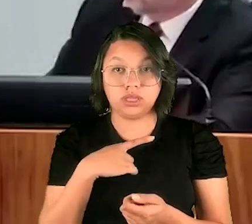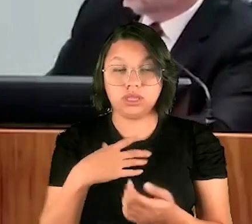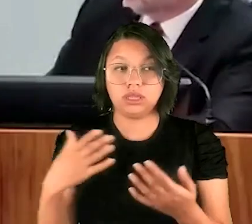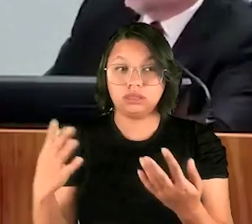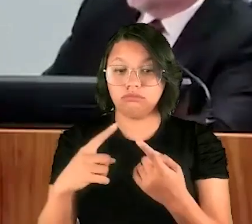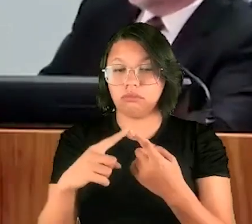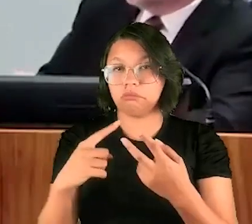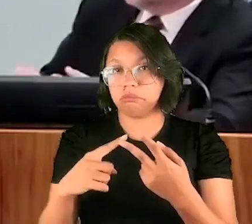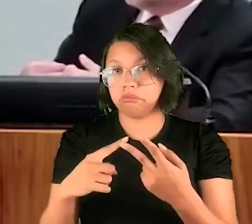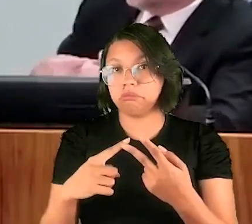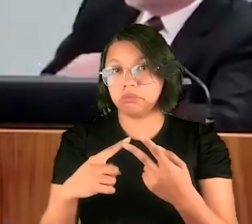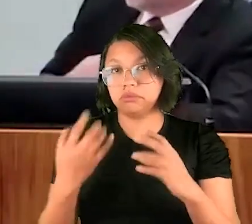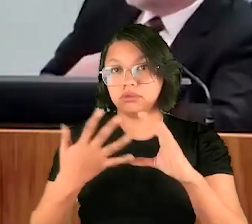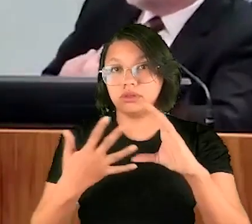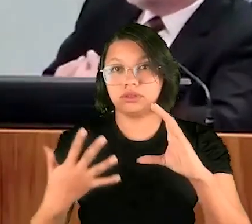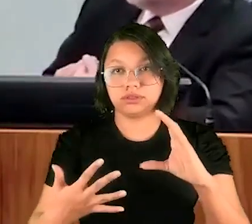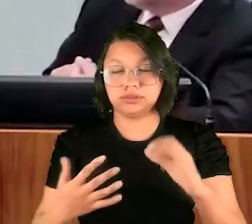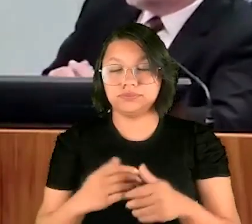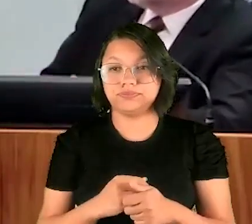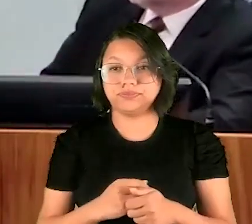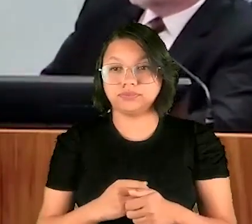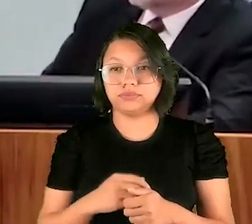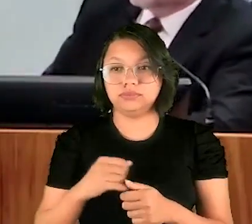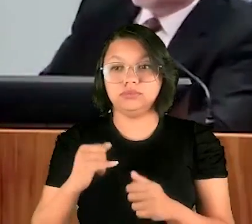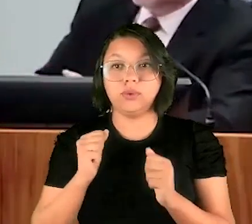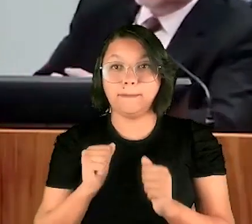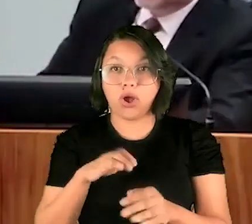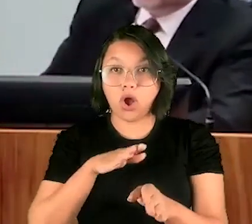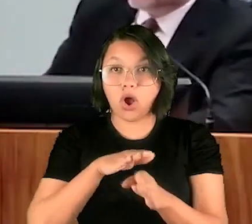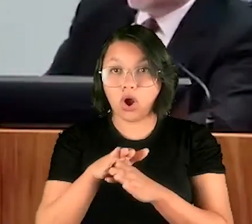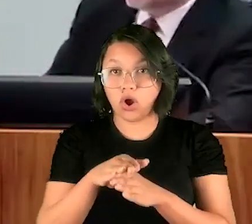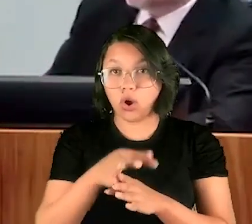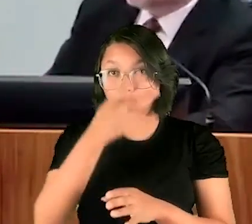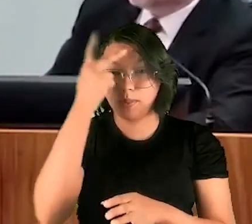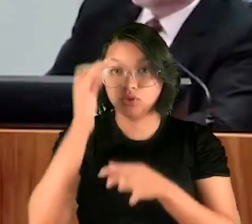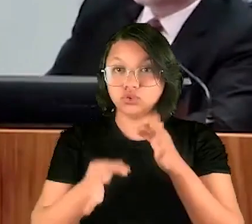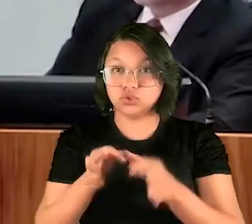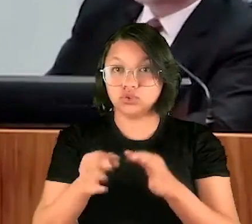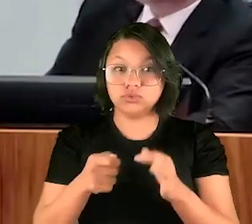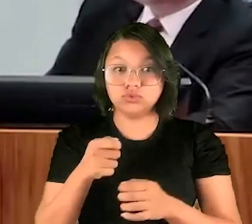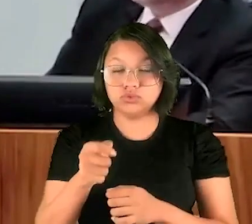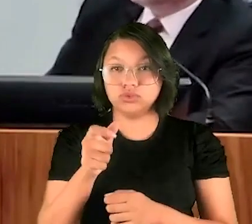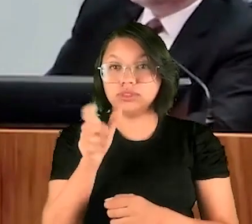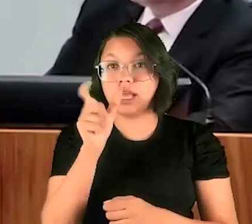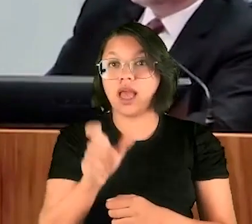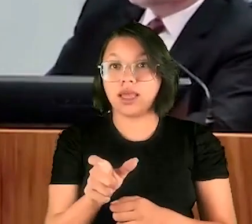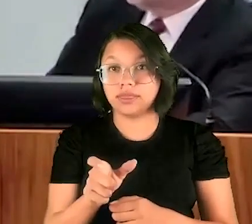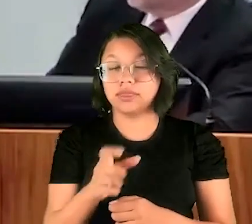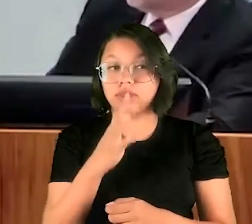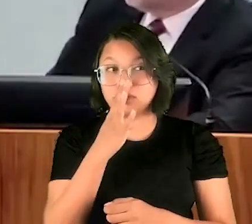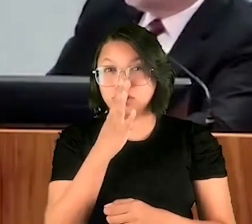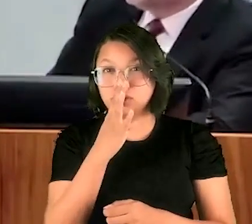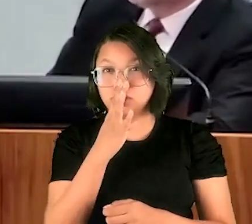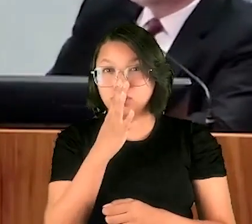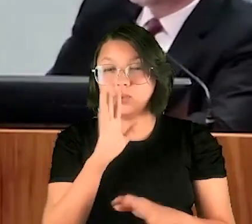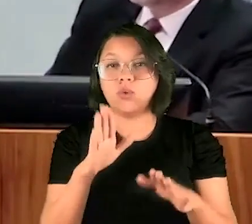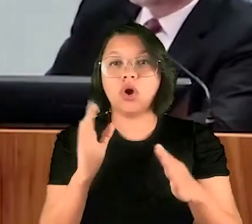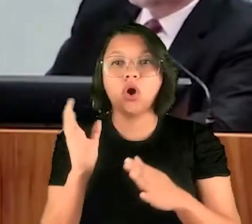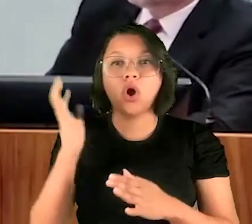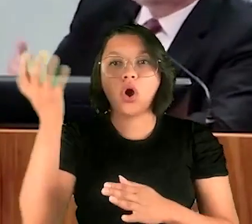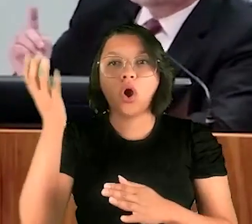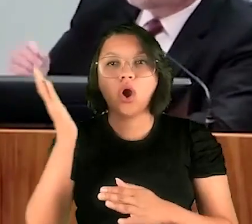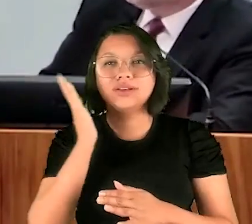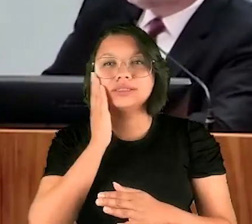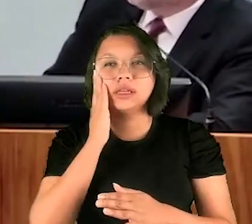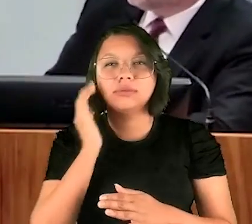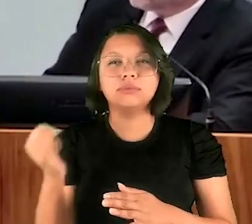dois caracteres. Se eu pudesse dar uma sugestão aos magistrados que estão assistindo, eu acho que só no tomar a decisão, muito importante saber,